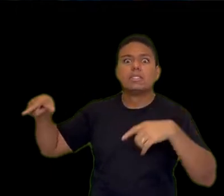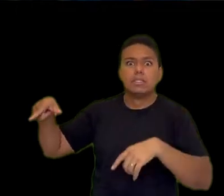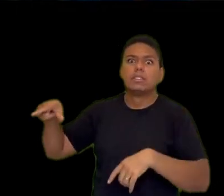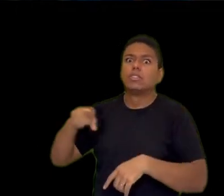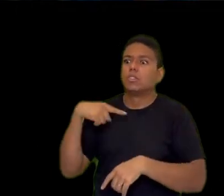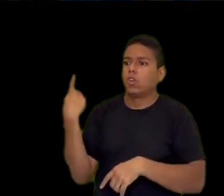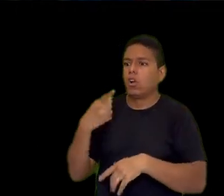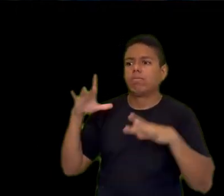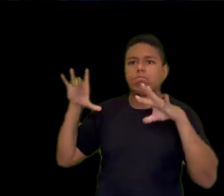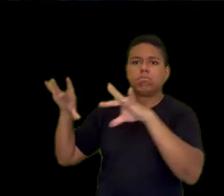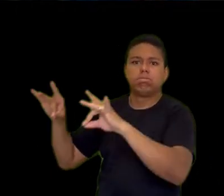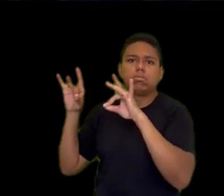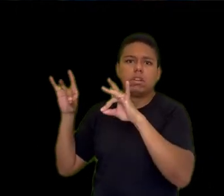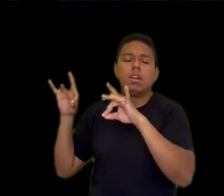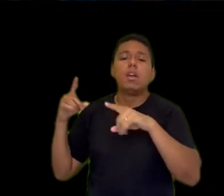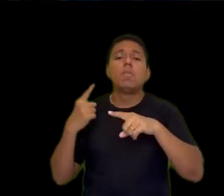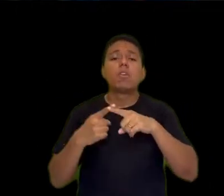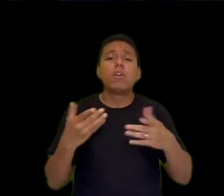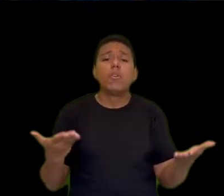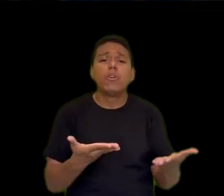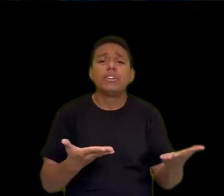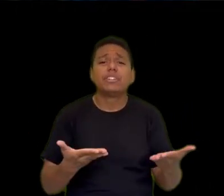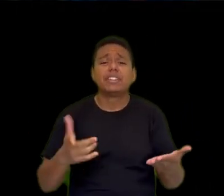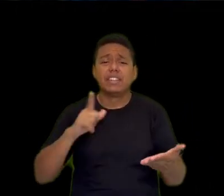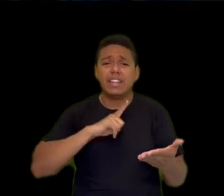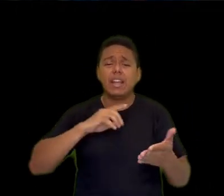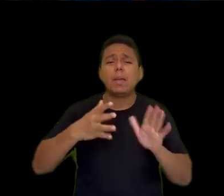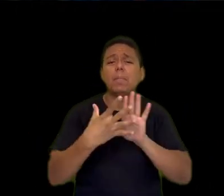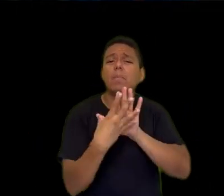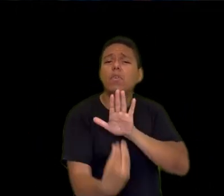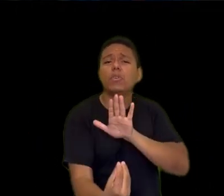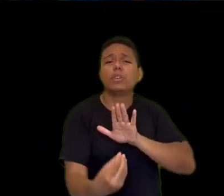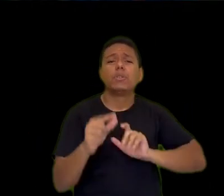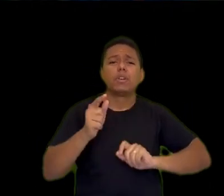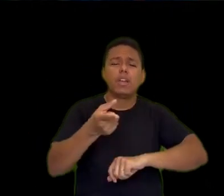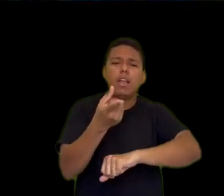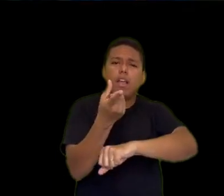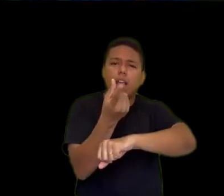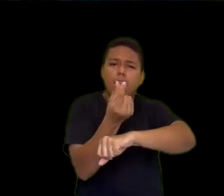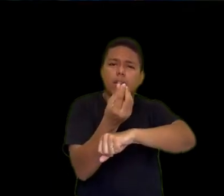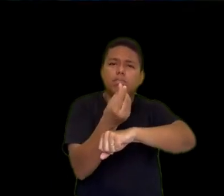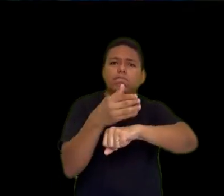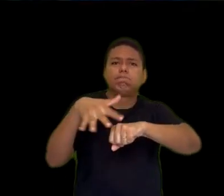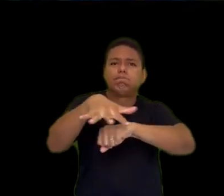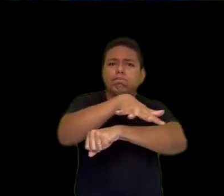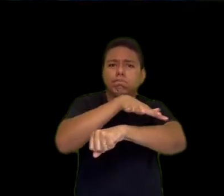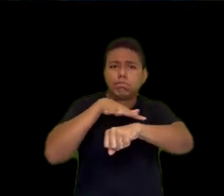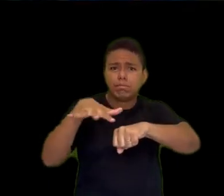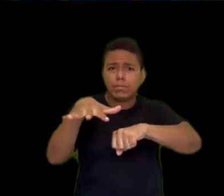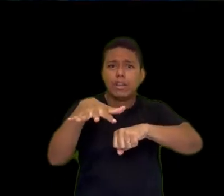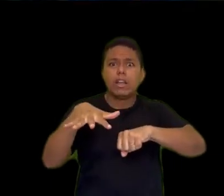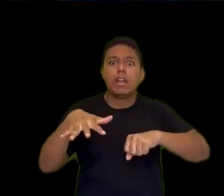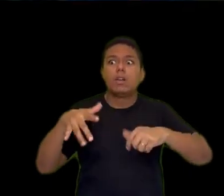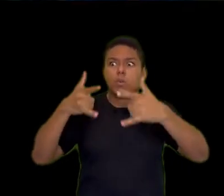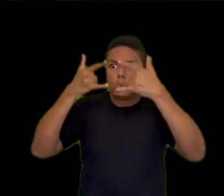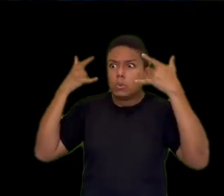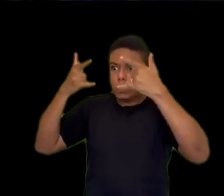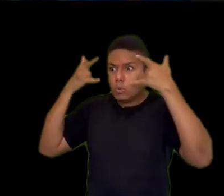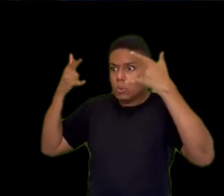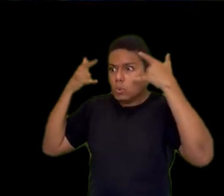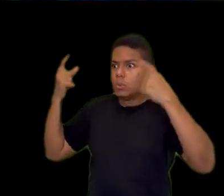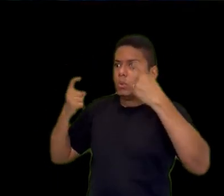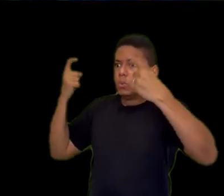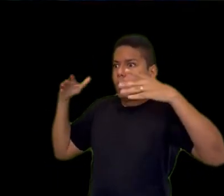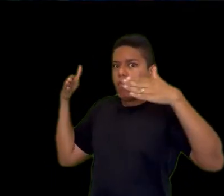tem, muitas vezes, o lucro acima da preocupação com a saúde. Então, tem sim uma dimensão política muito importante na vigilância